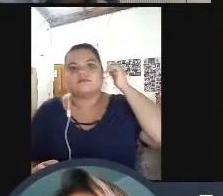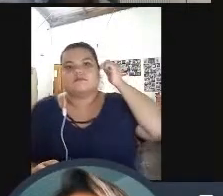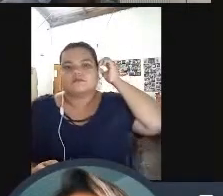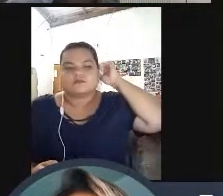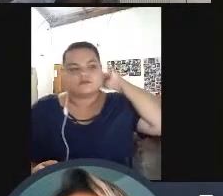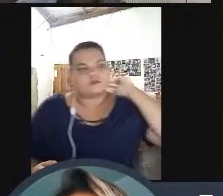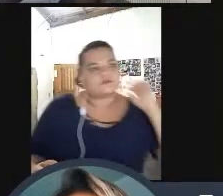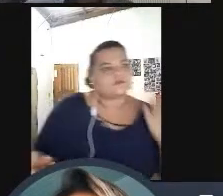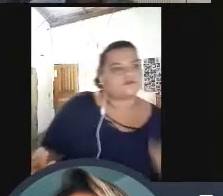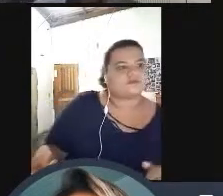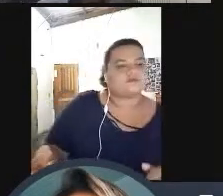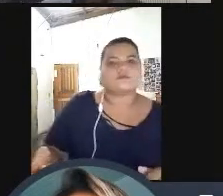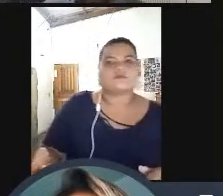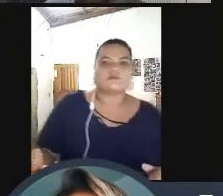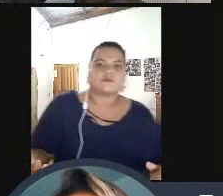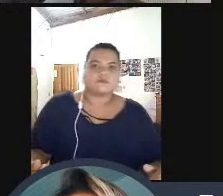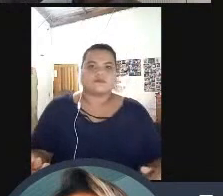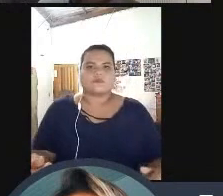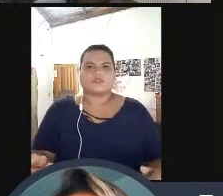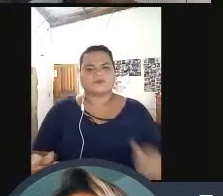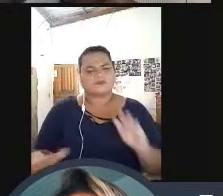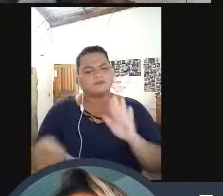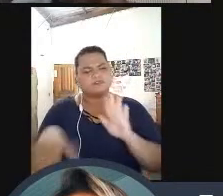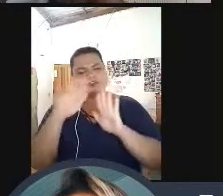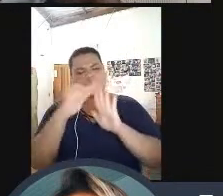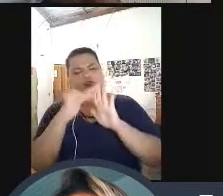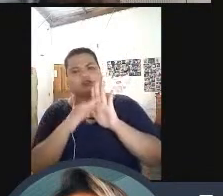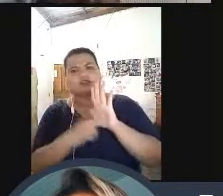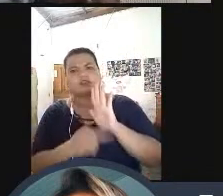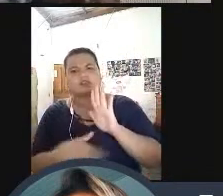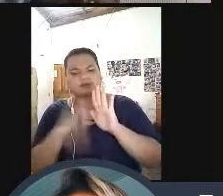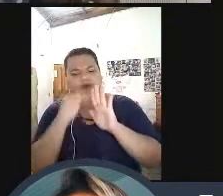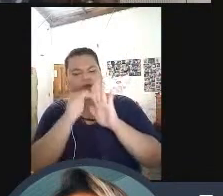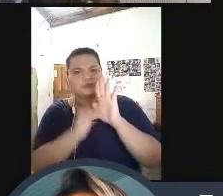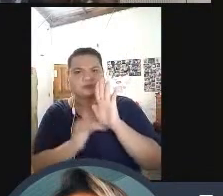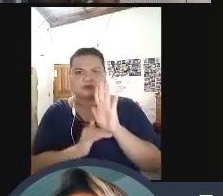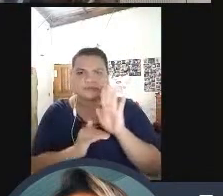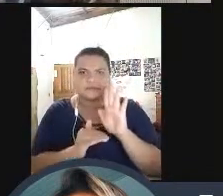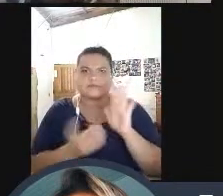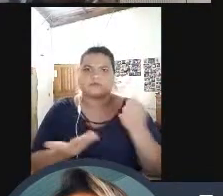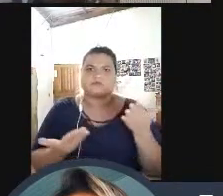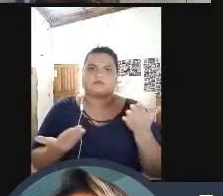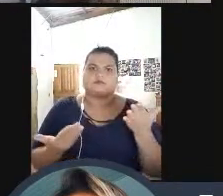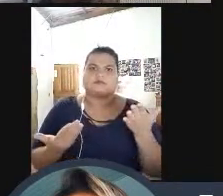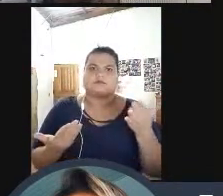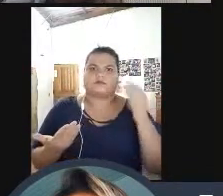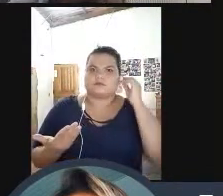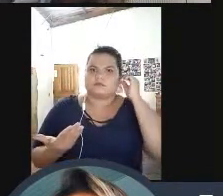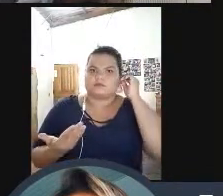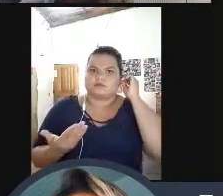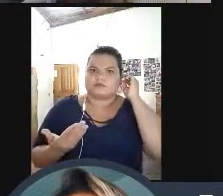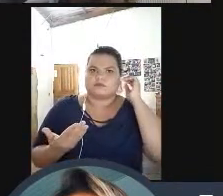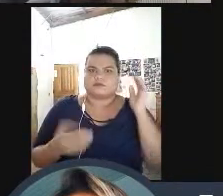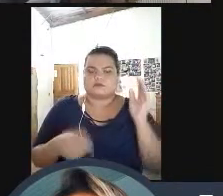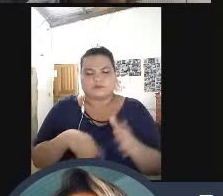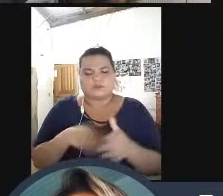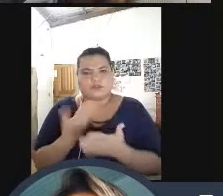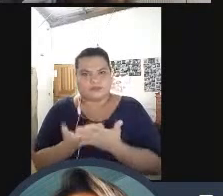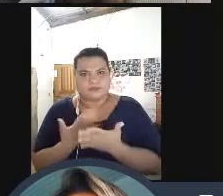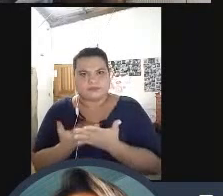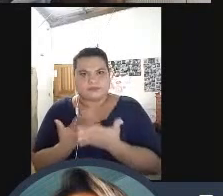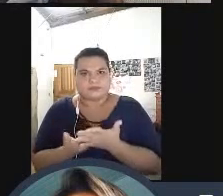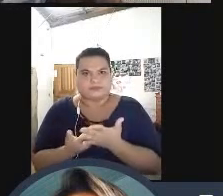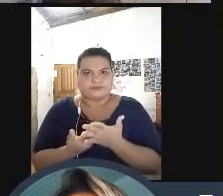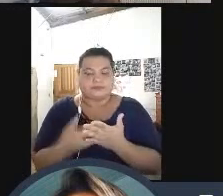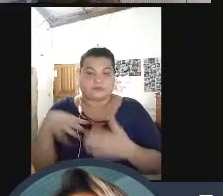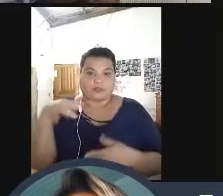Qual que é os parâmetros que nós conseguimos encontrar? Eu fiz na verdade, com o apoio da residência, a gente fez um transversal bem rápido, né? A gente coletou